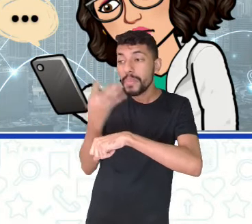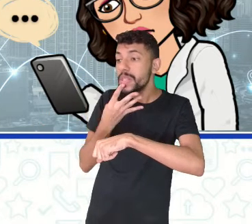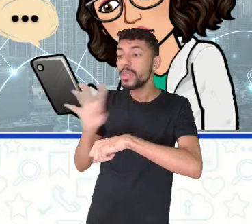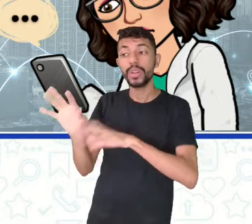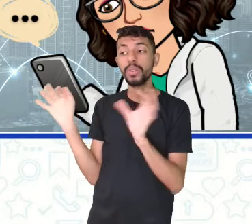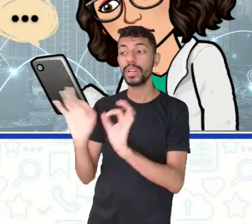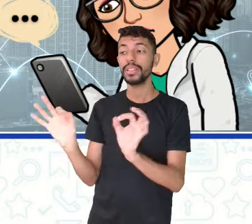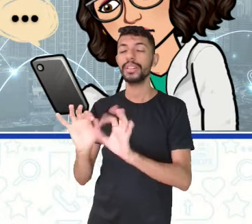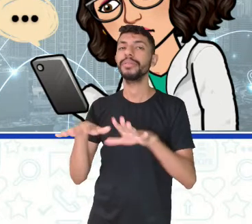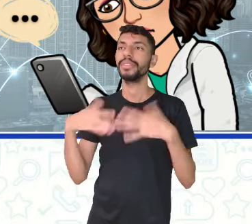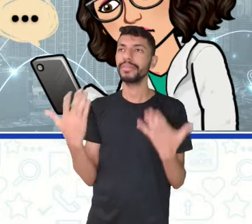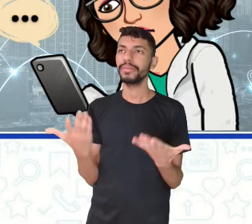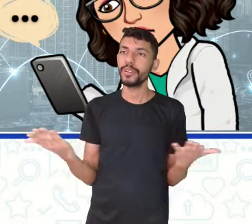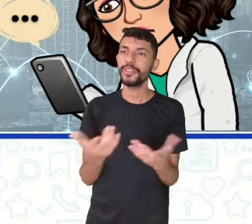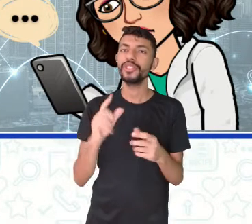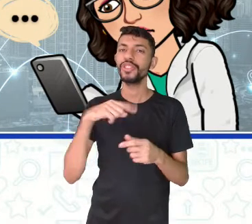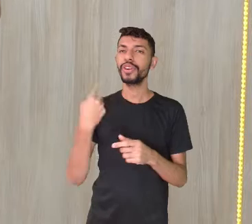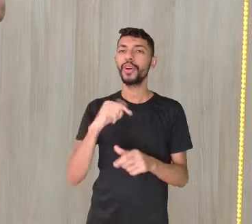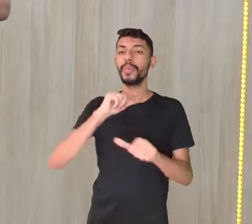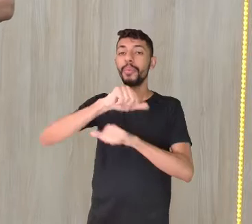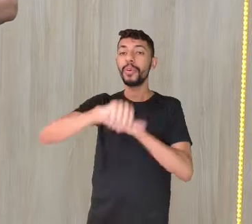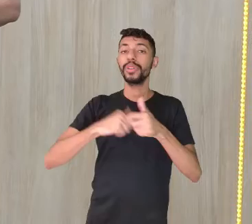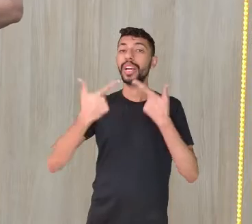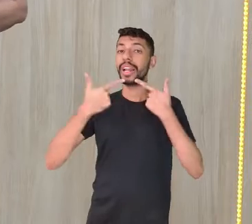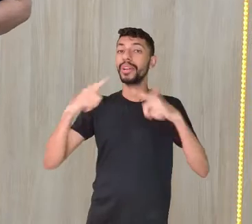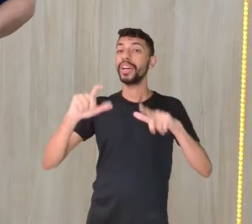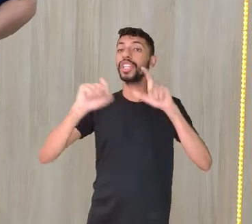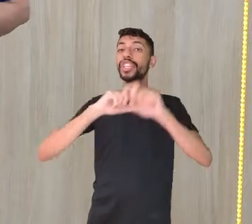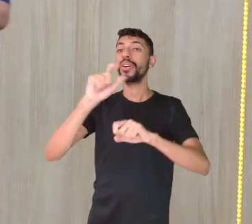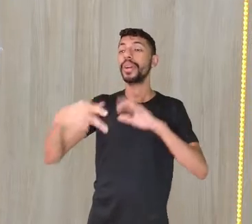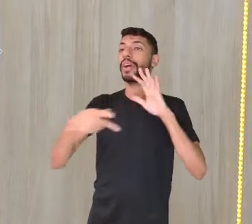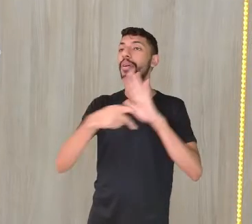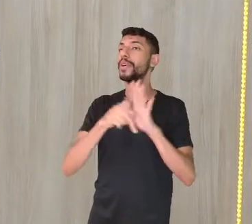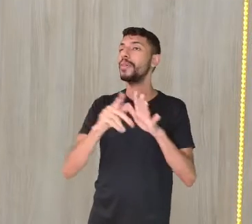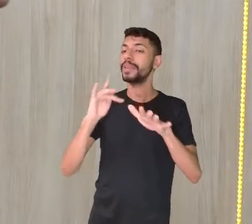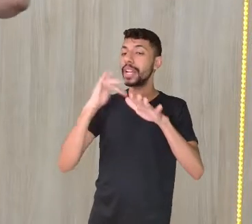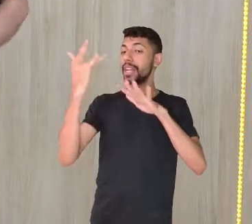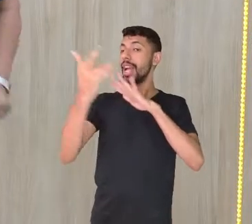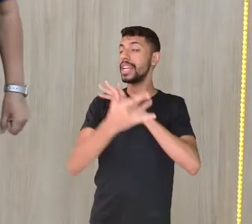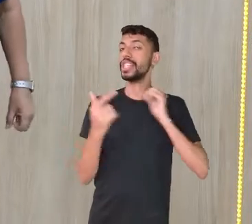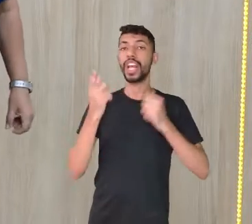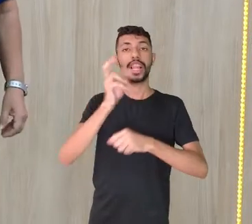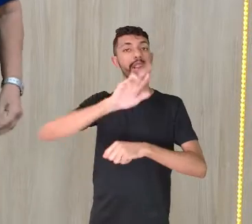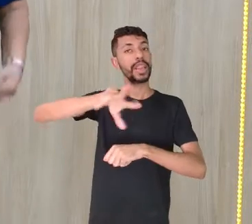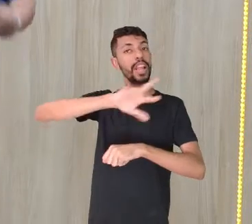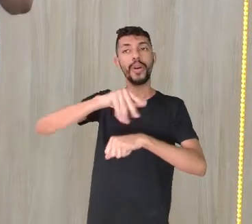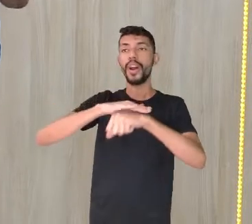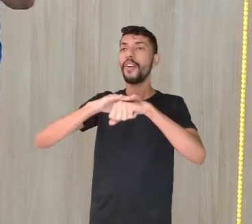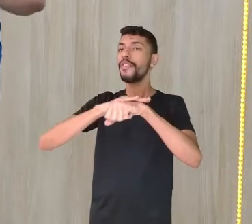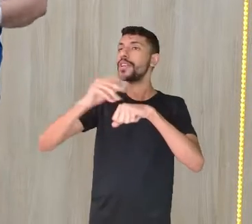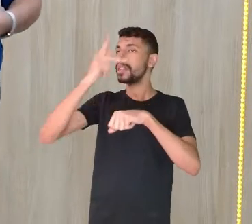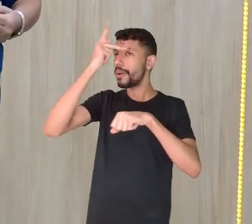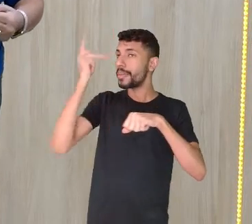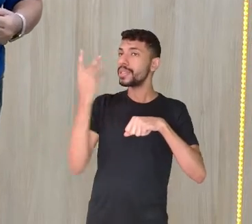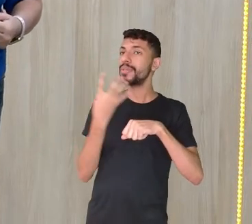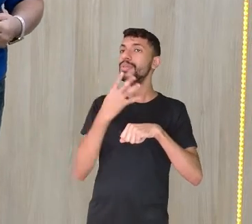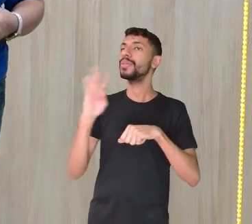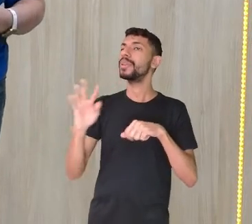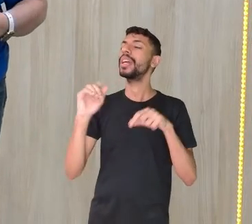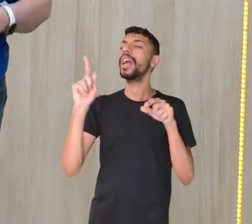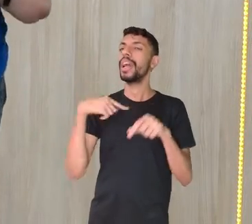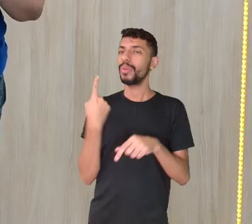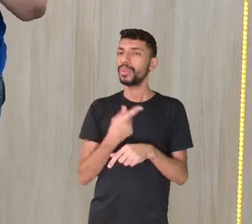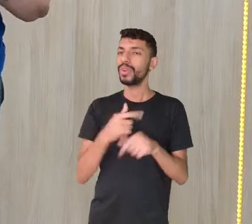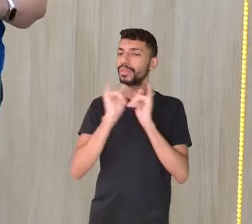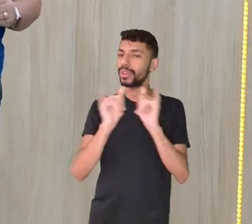Hoje nós mudamos a linguagem. Hoje a gente diz que não é para conversar nas redes sociais com desconhecido. Esse é o nosso recadinho também,